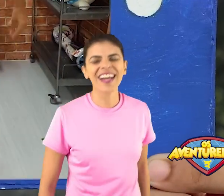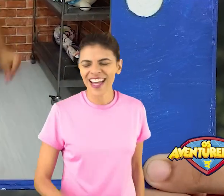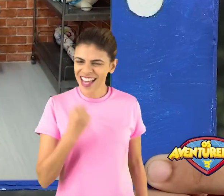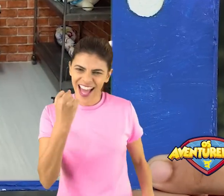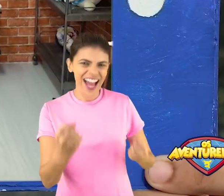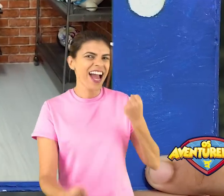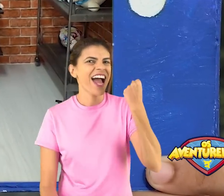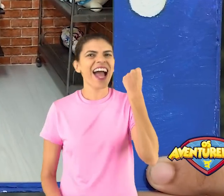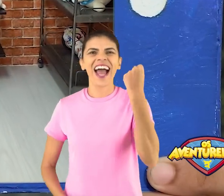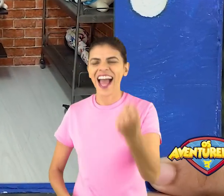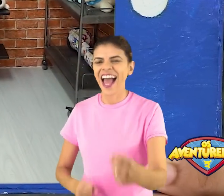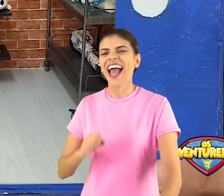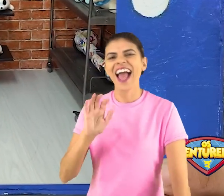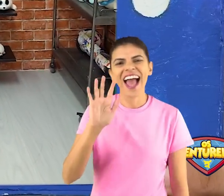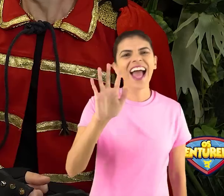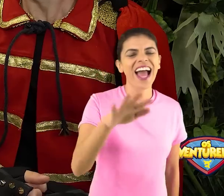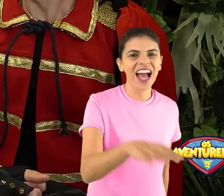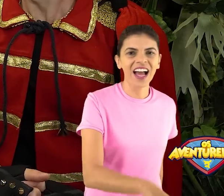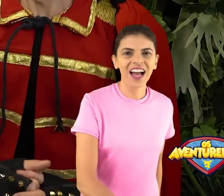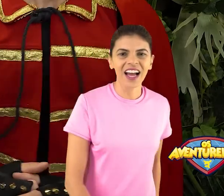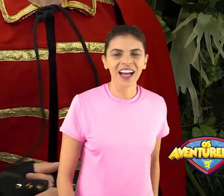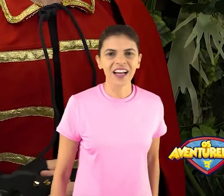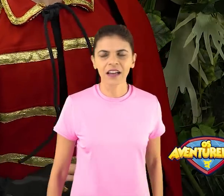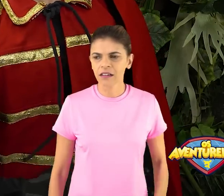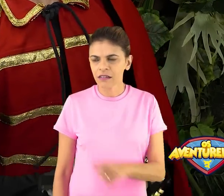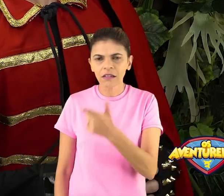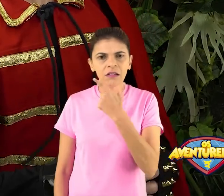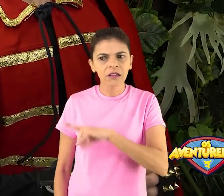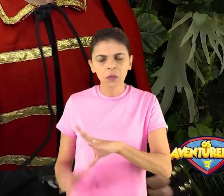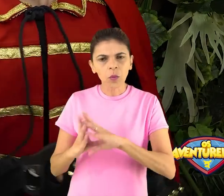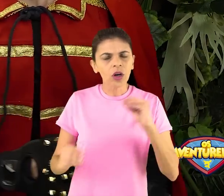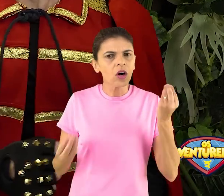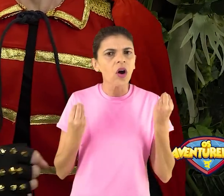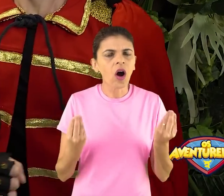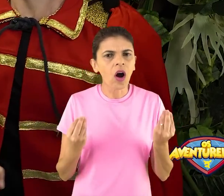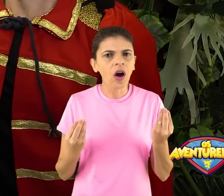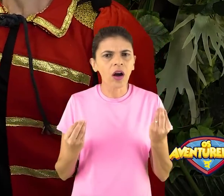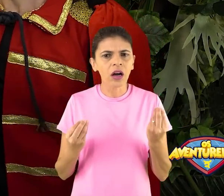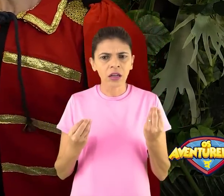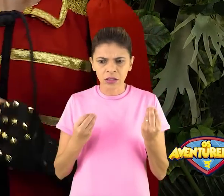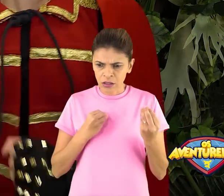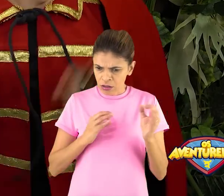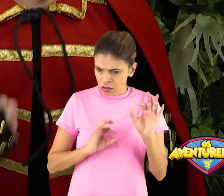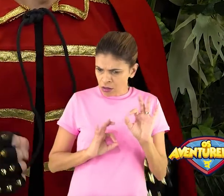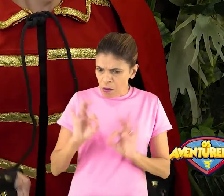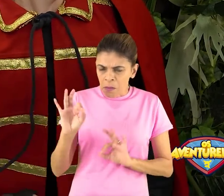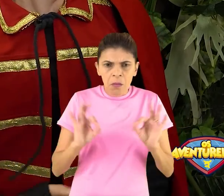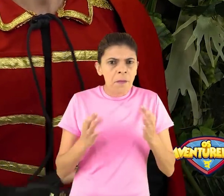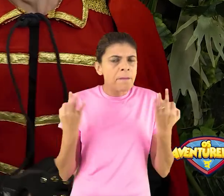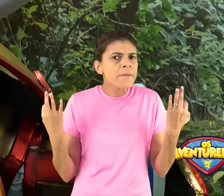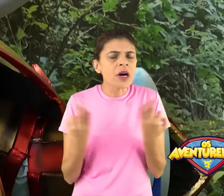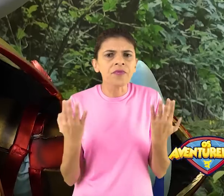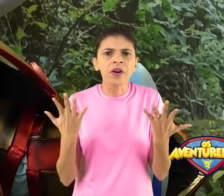É isso aí! É! Como ele conseguiu escapar? Meu plano era infalível!